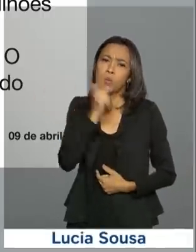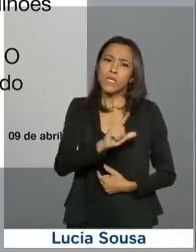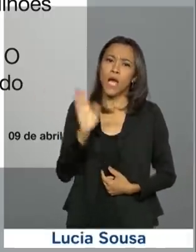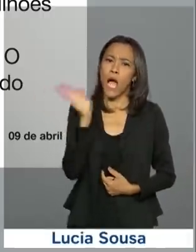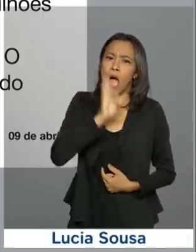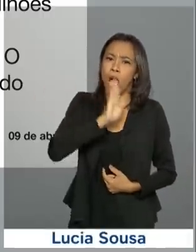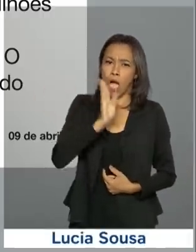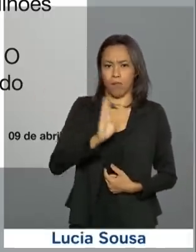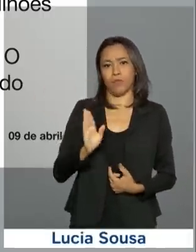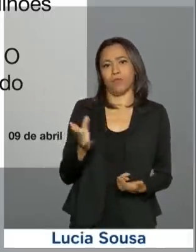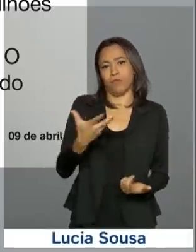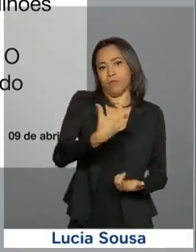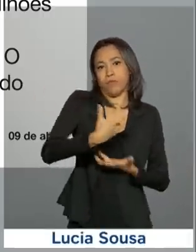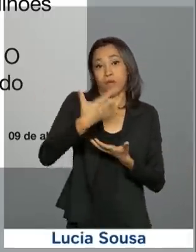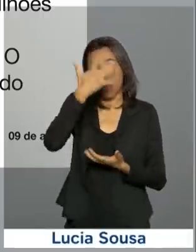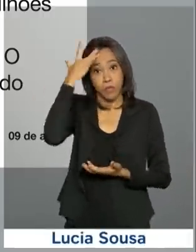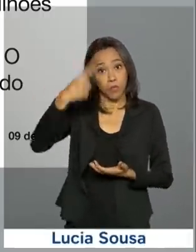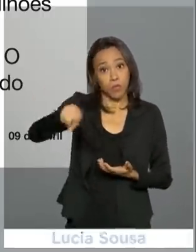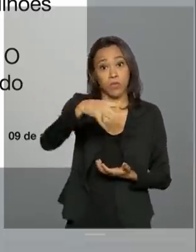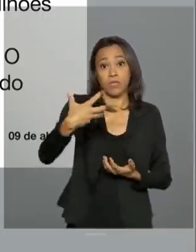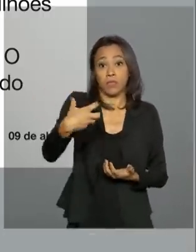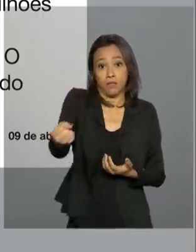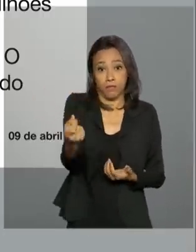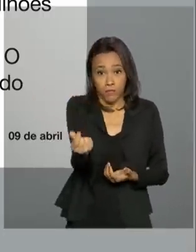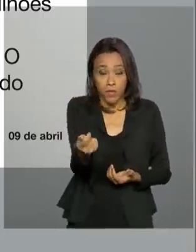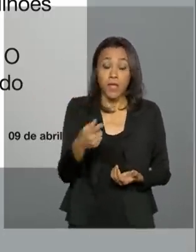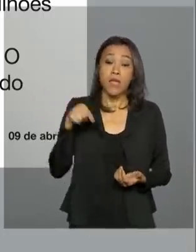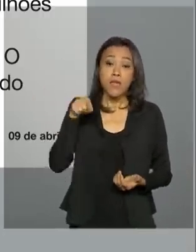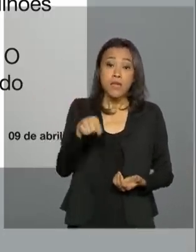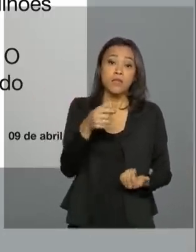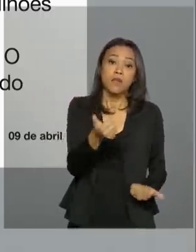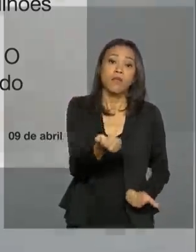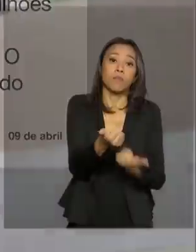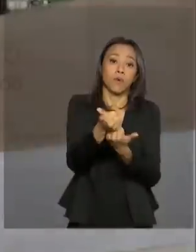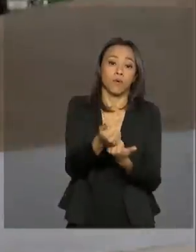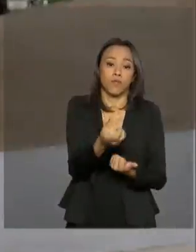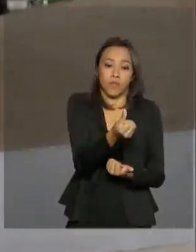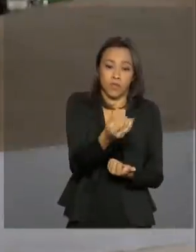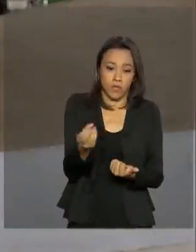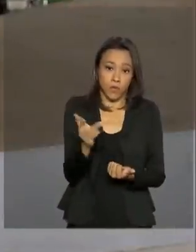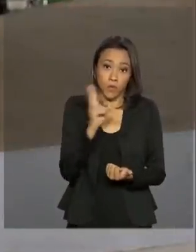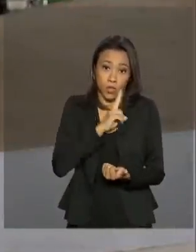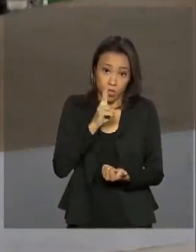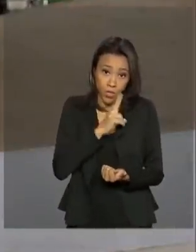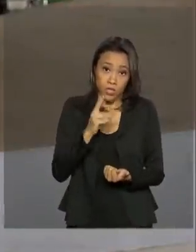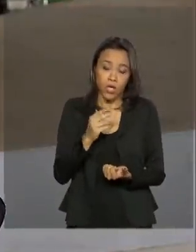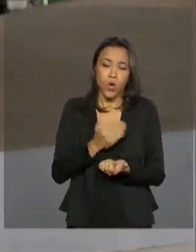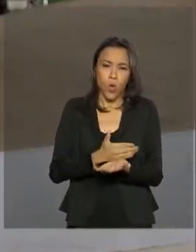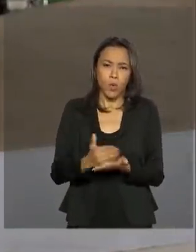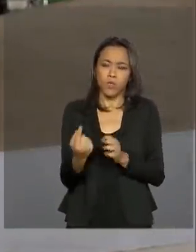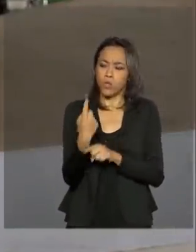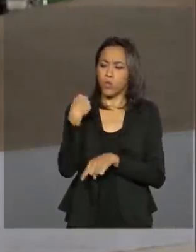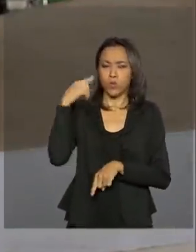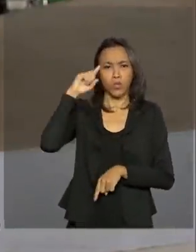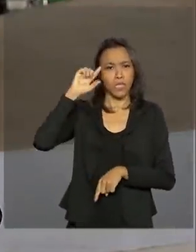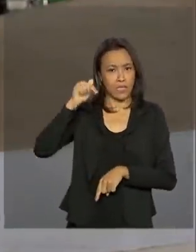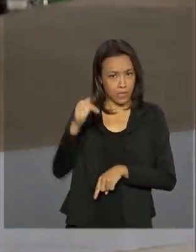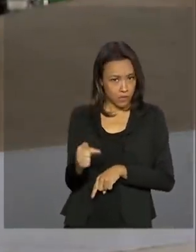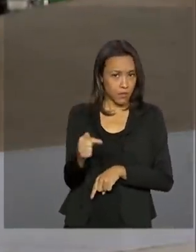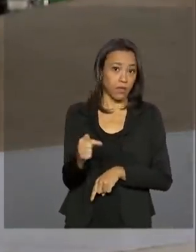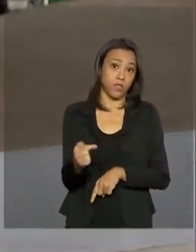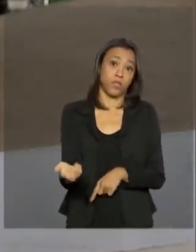realmente precisa. O aplicativo Caixa Auxílio Emergencial, ele passou a valer no dia 7, no último dia 7. E nesse primeiro